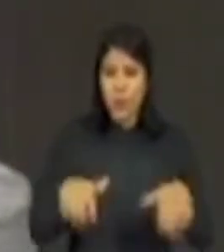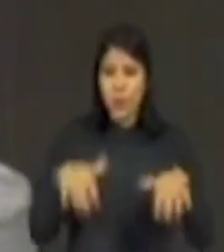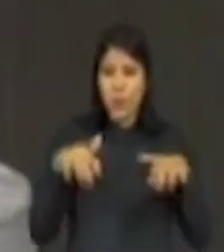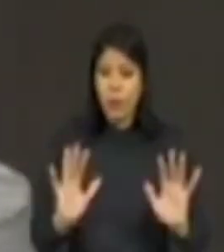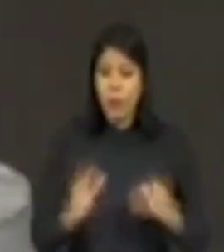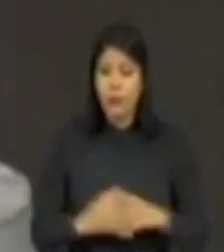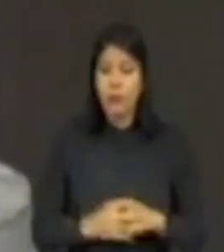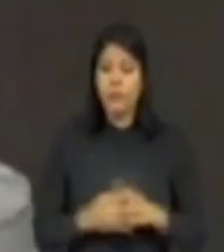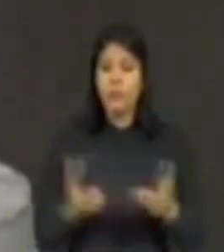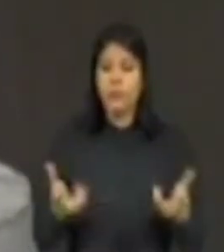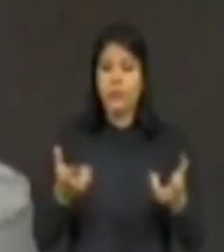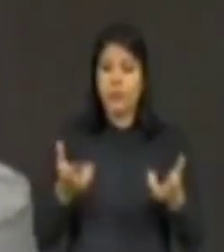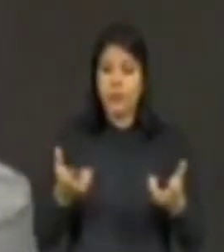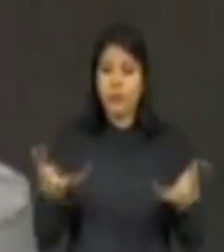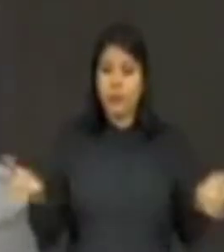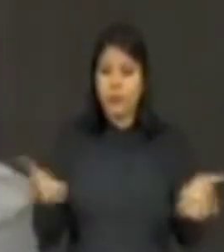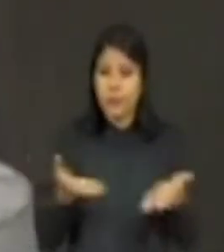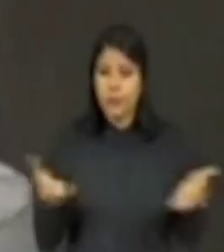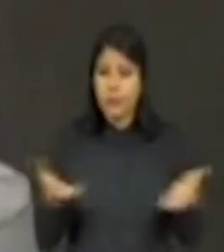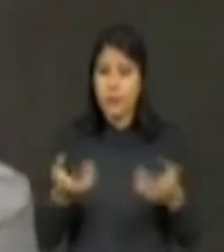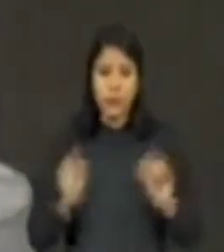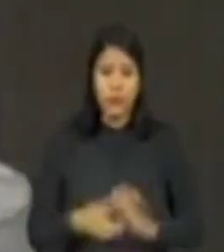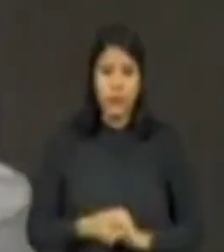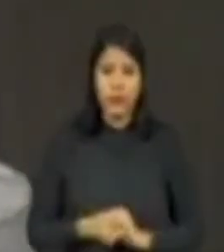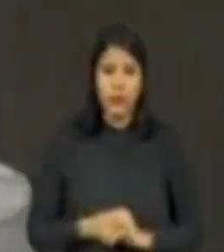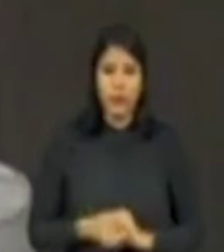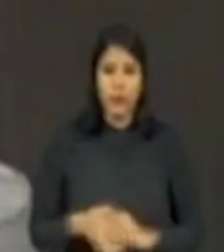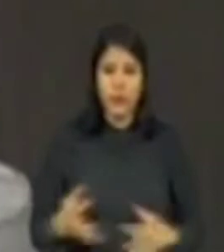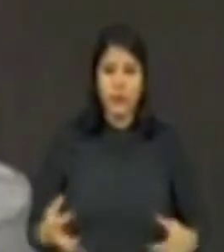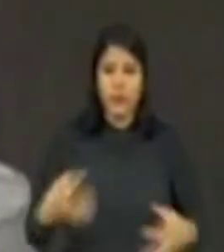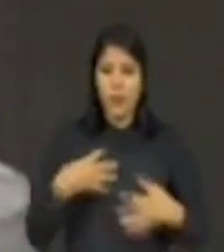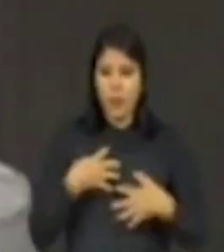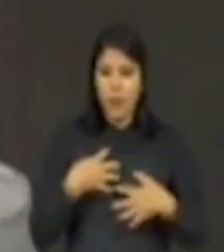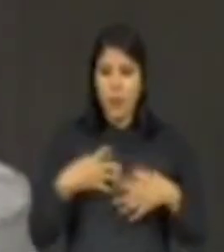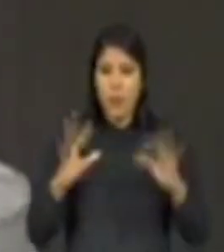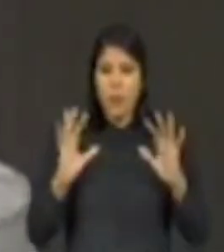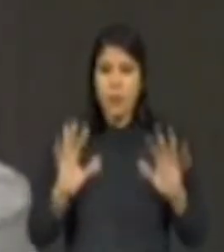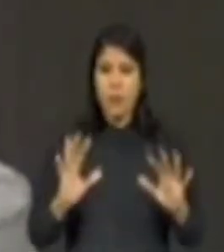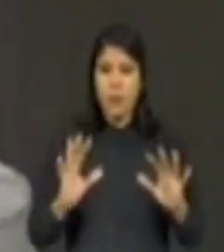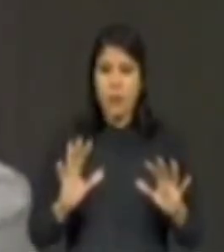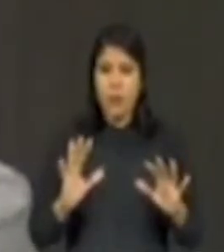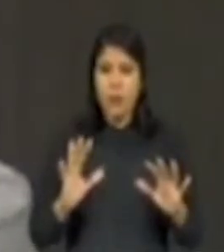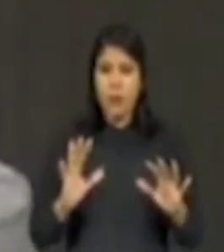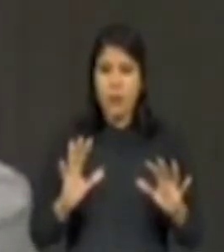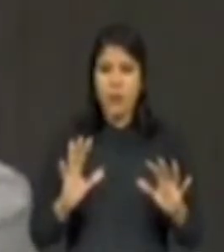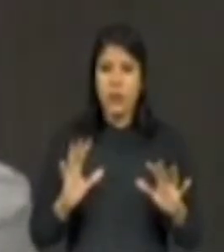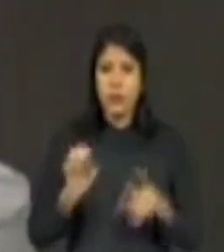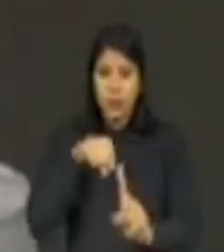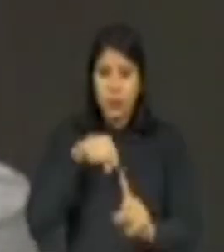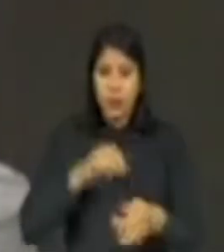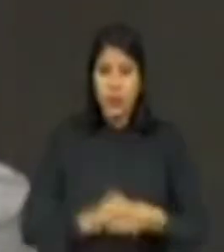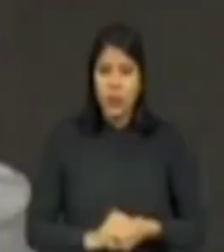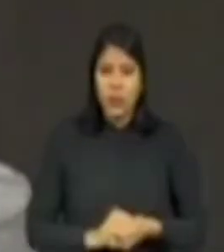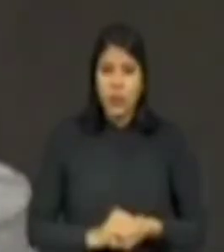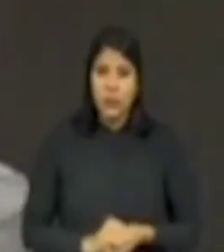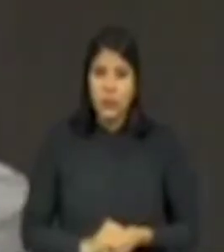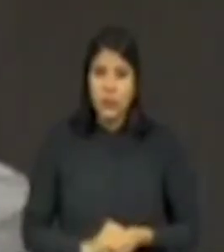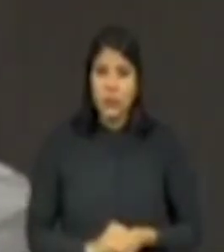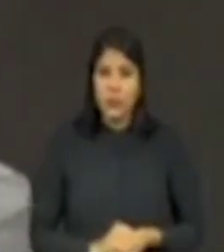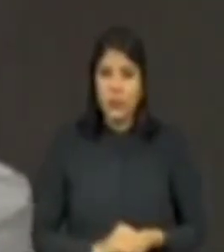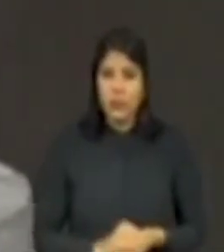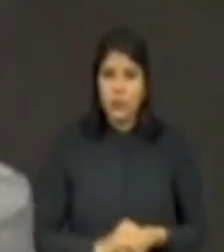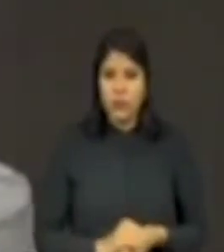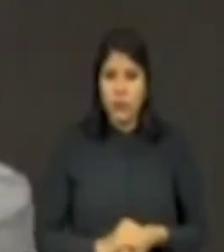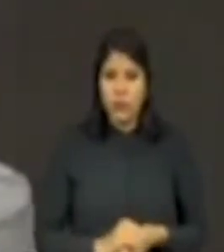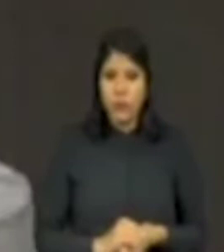plenário mas mais que eu quero aqui fazer hipotecar os meus sentimentos mas muito mais que isso numa sociedade em que o poder